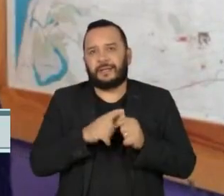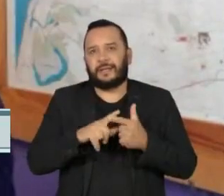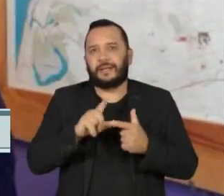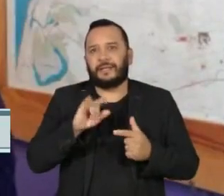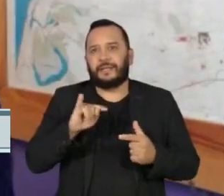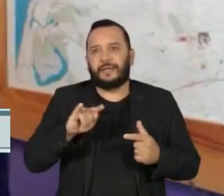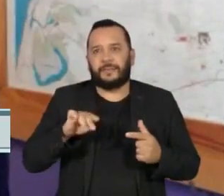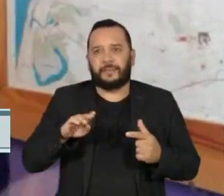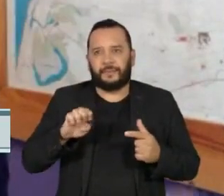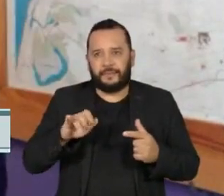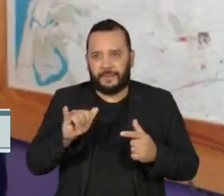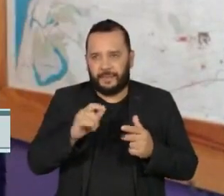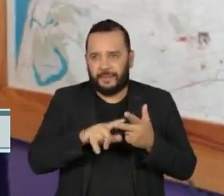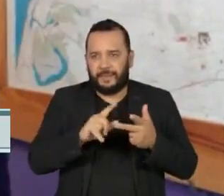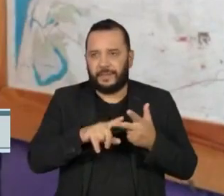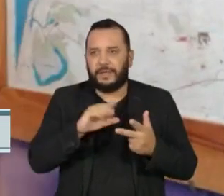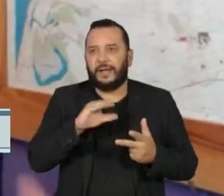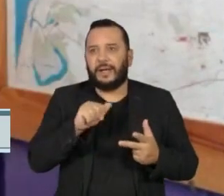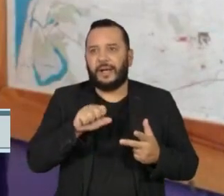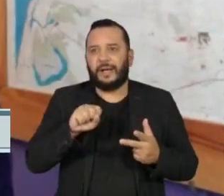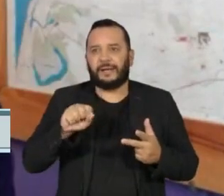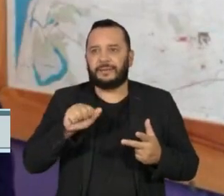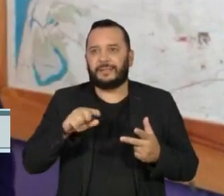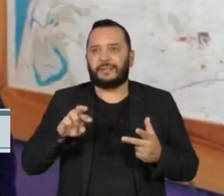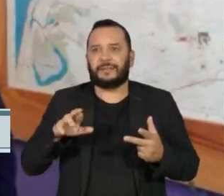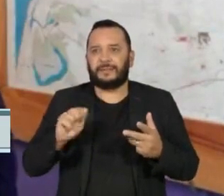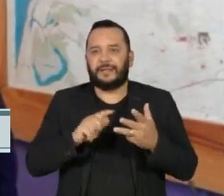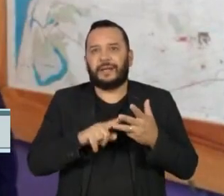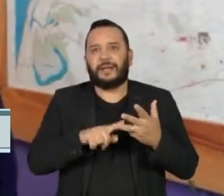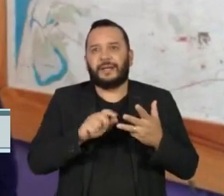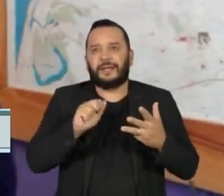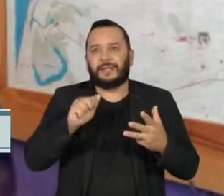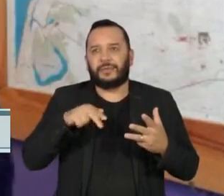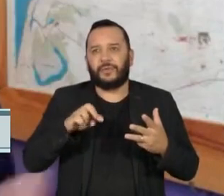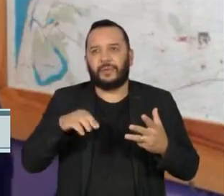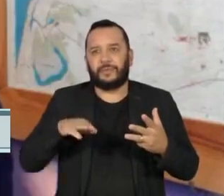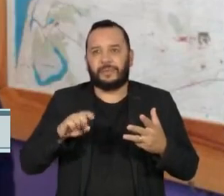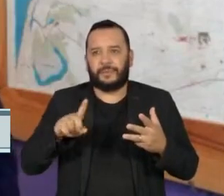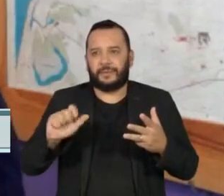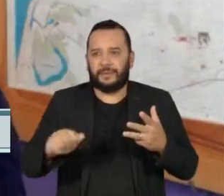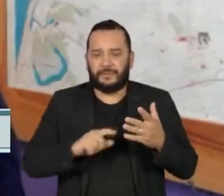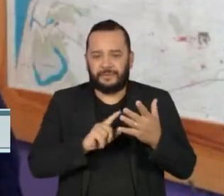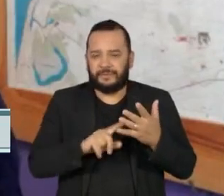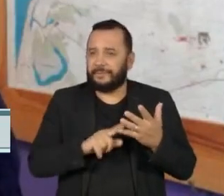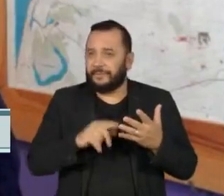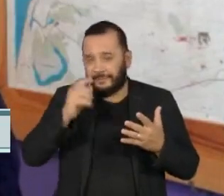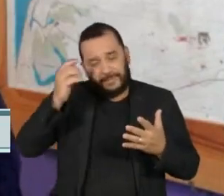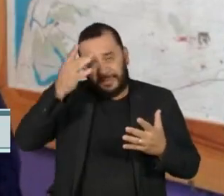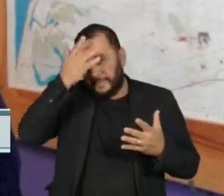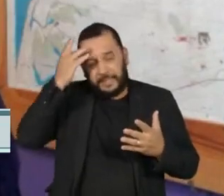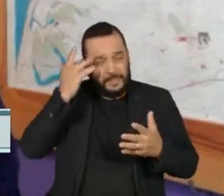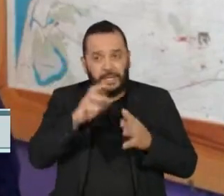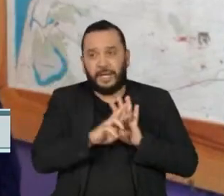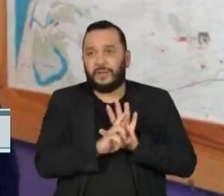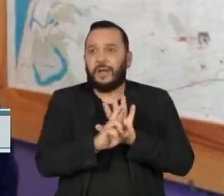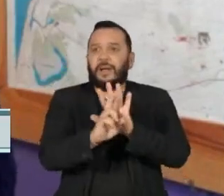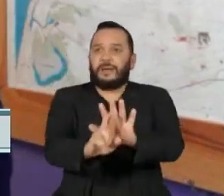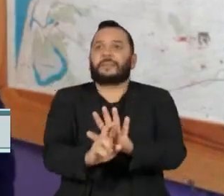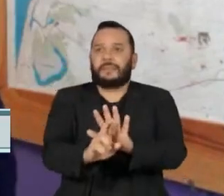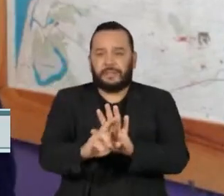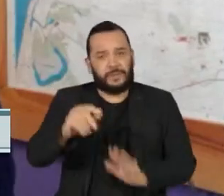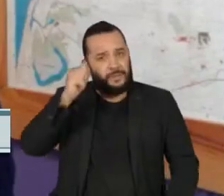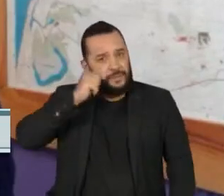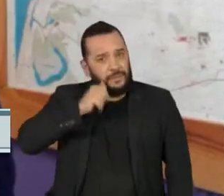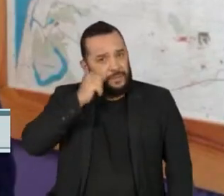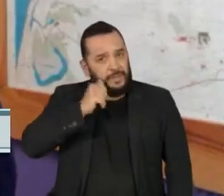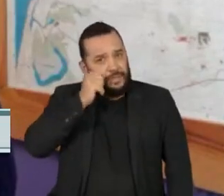Ilíone, a própria Cassandra, Andrômaca, pensando então essa representação das